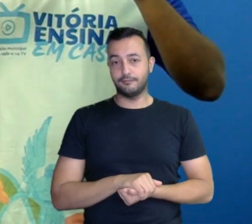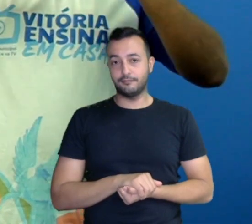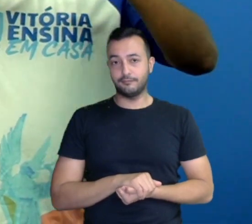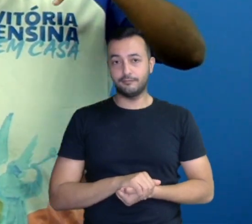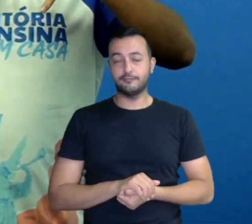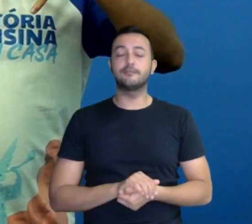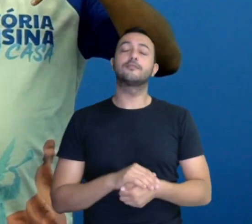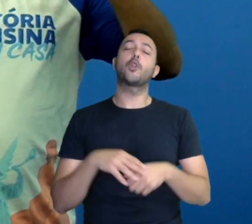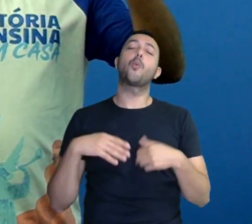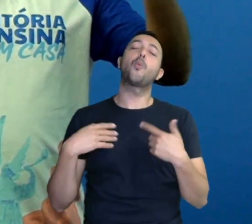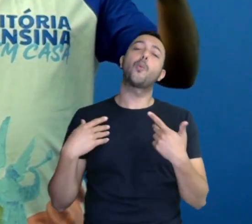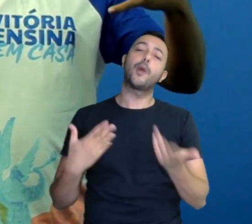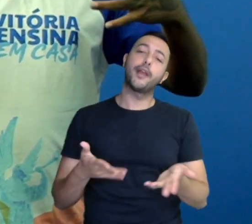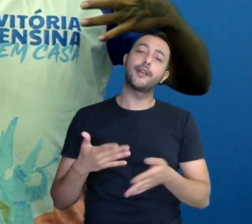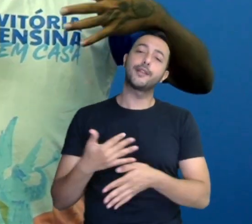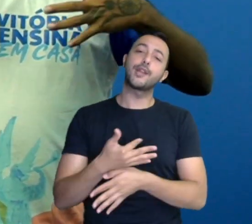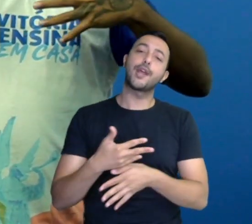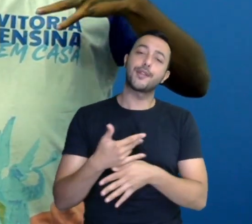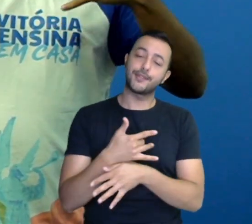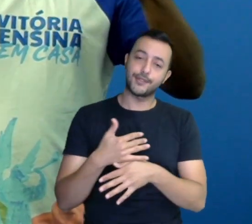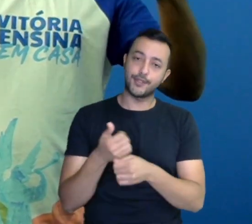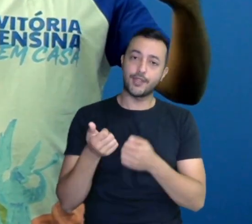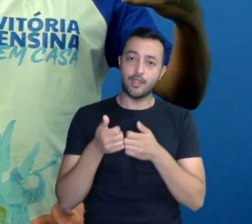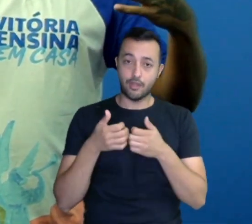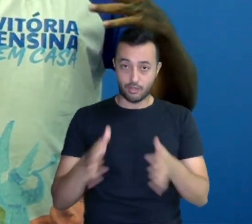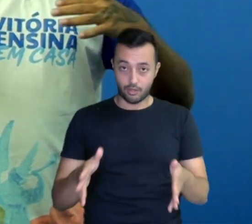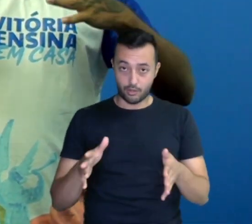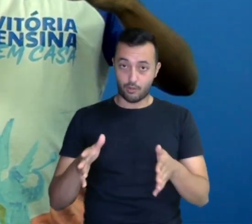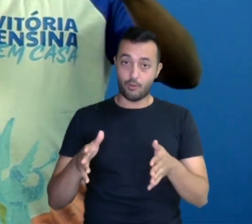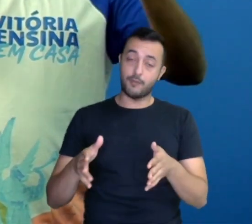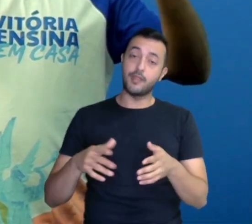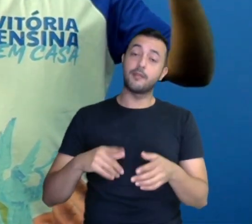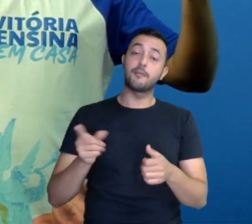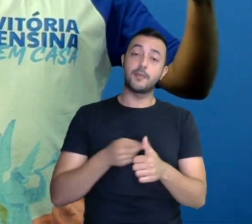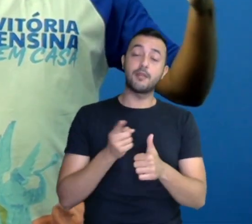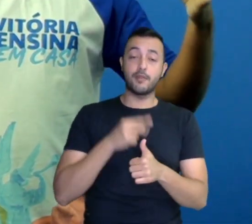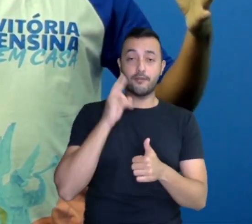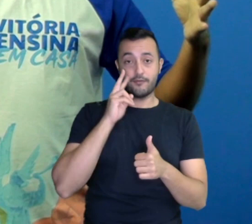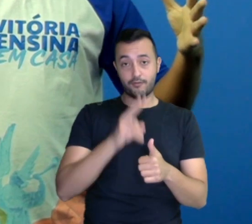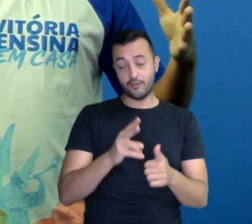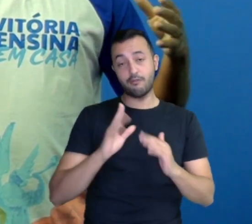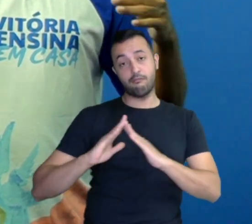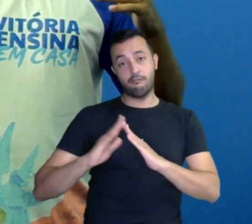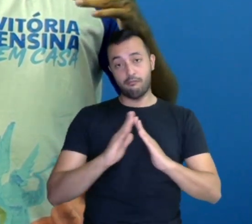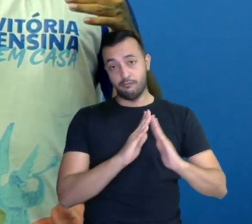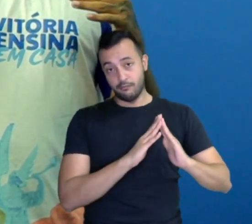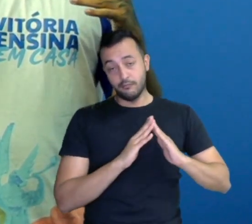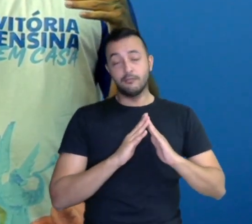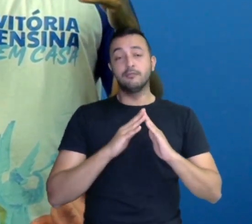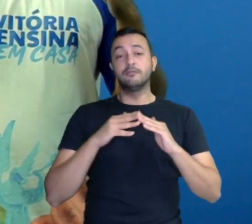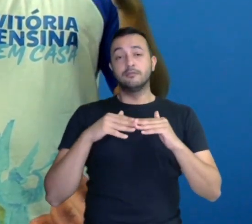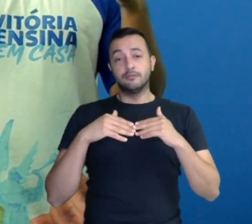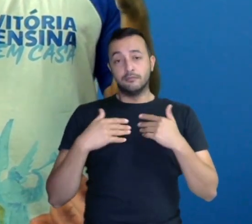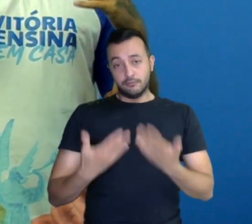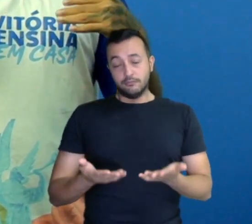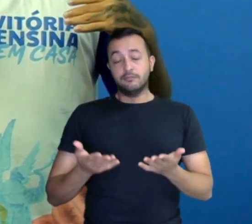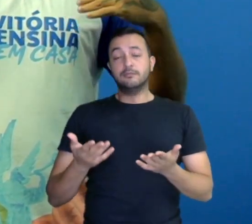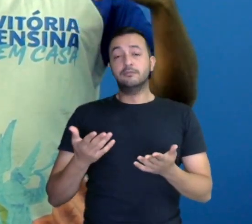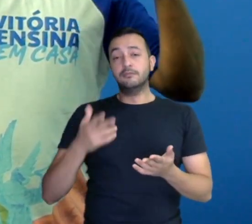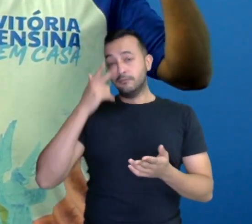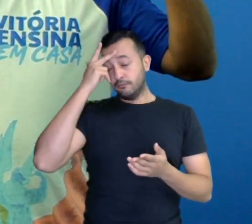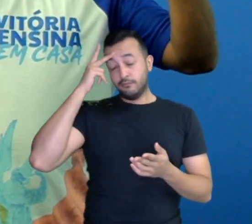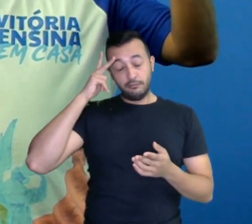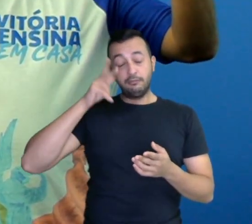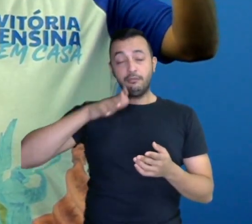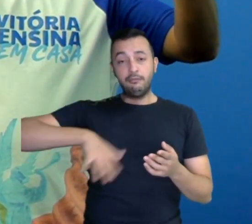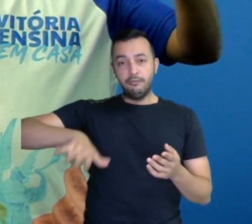E quando essas cidades elas começam a nascer, né, primeiro a gente vai ter lá o aldeamento, sendo que o número de